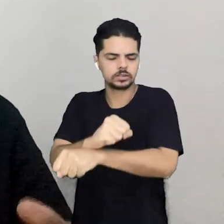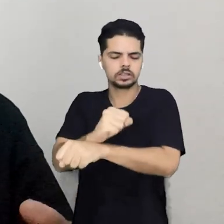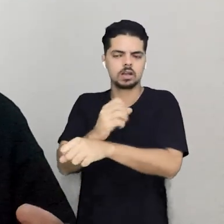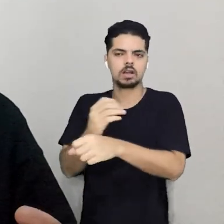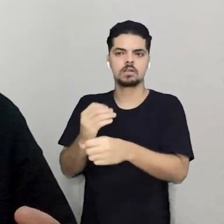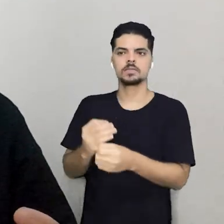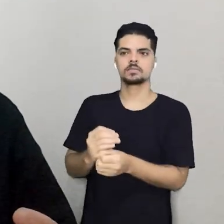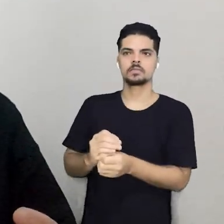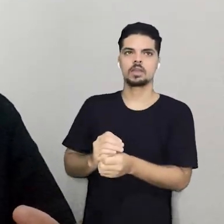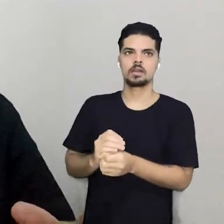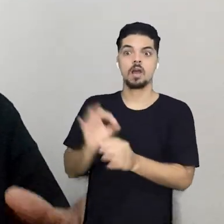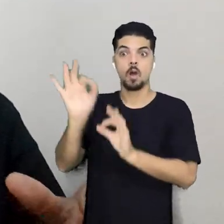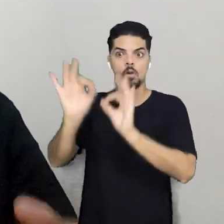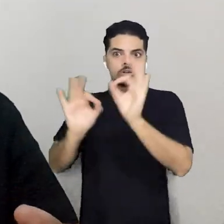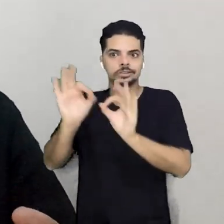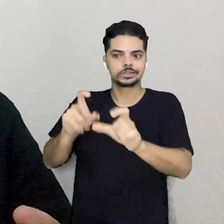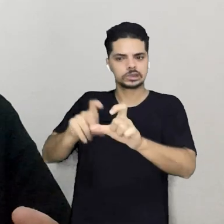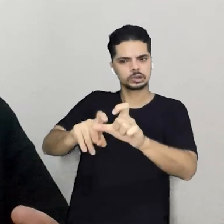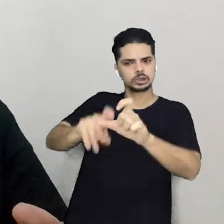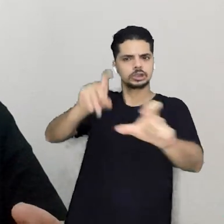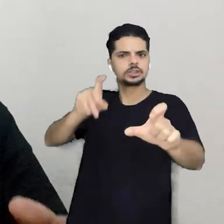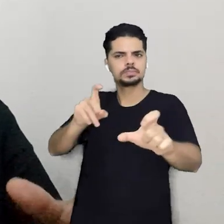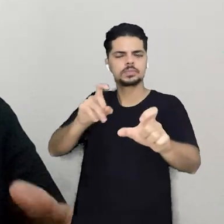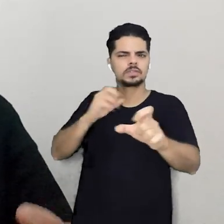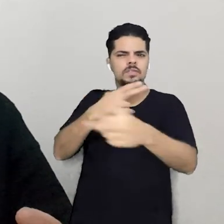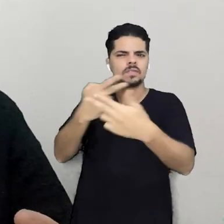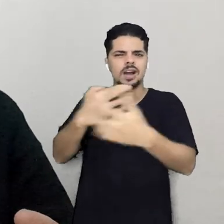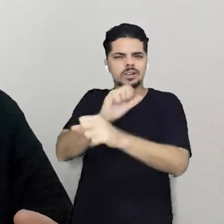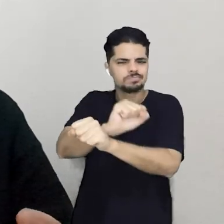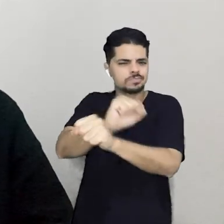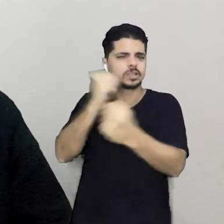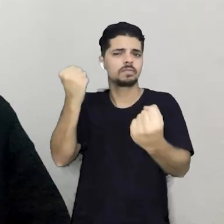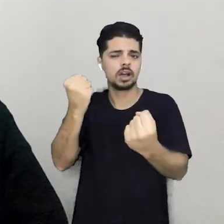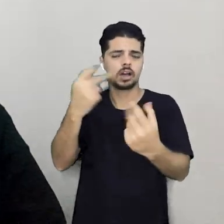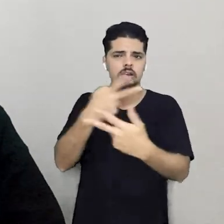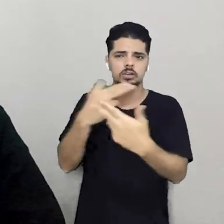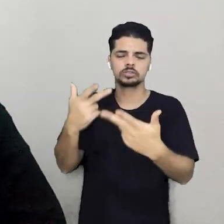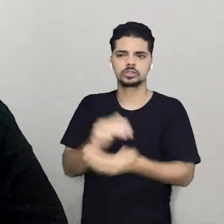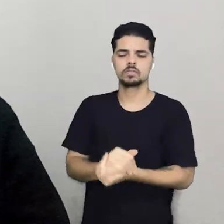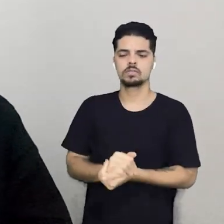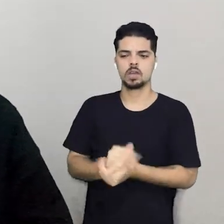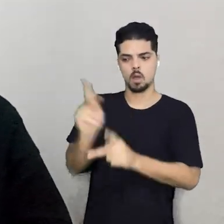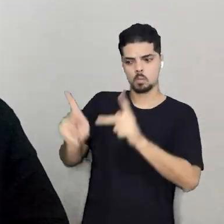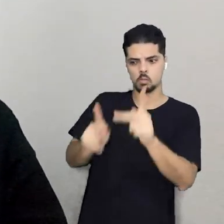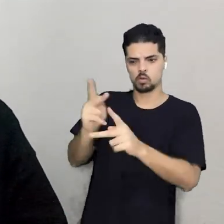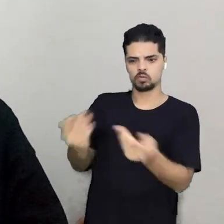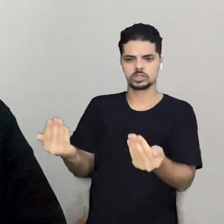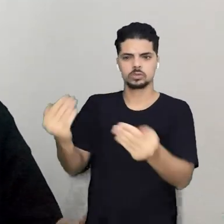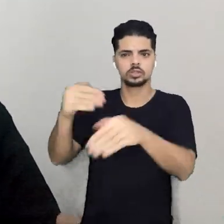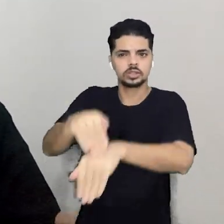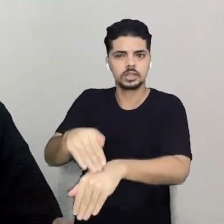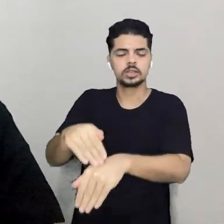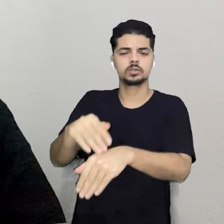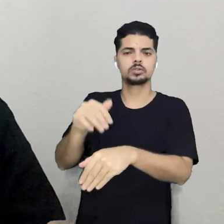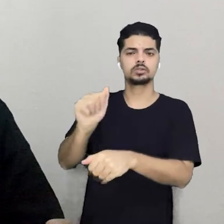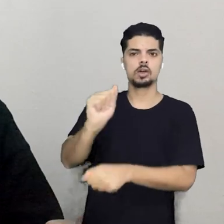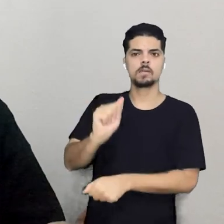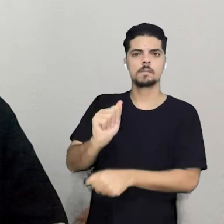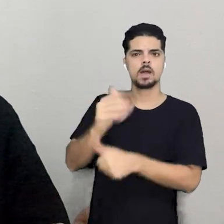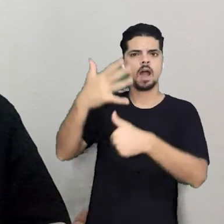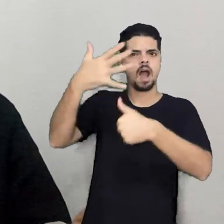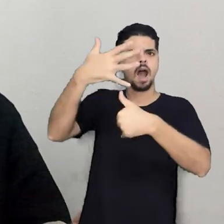situação dos libertos, a graduação do fim do tráfico de escravizados, a povoação do território americano por